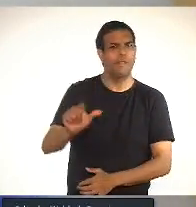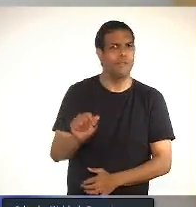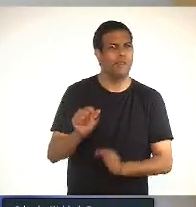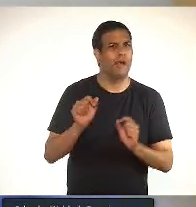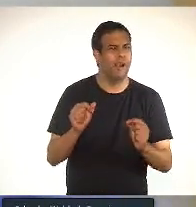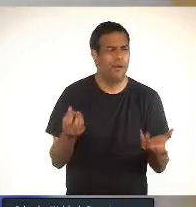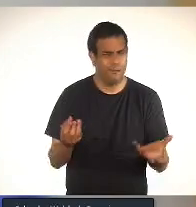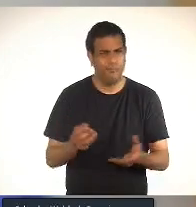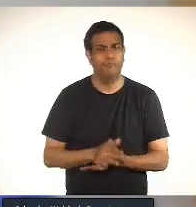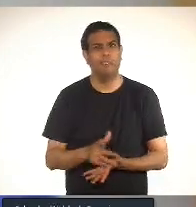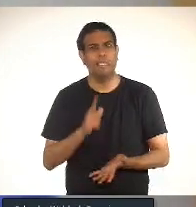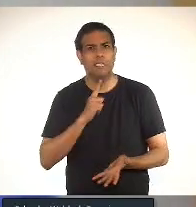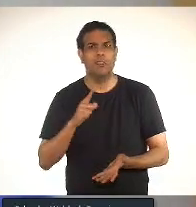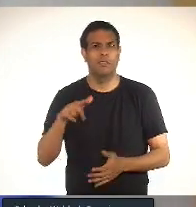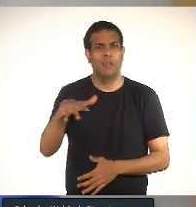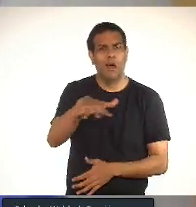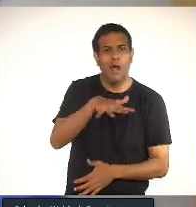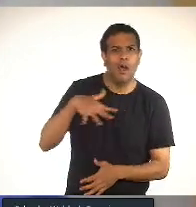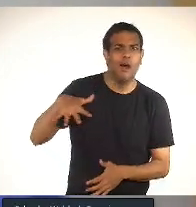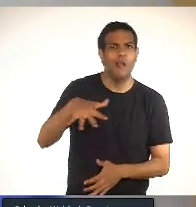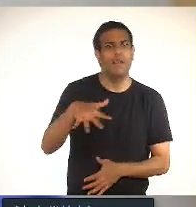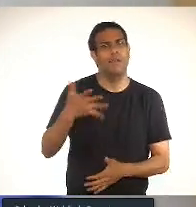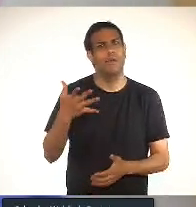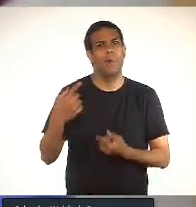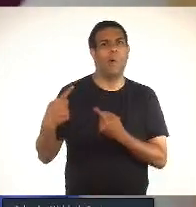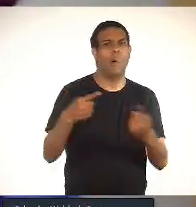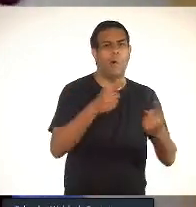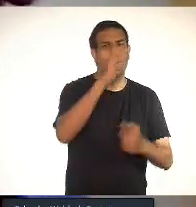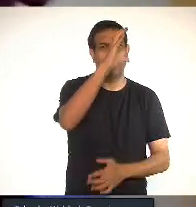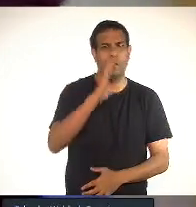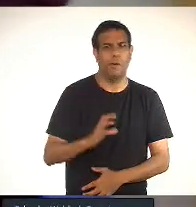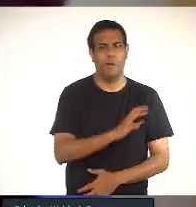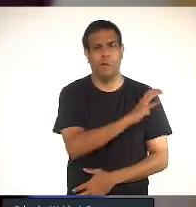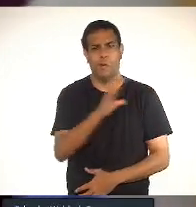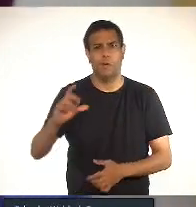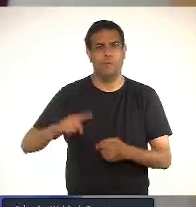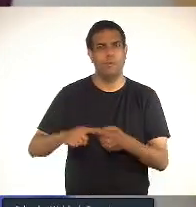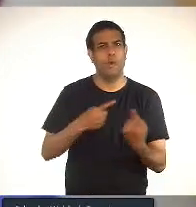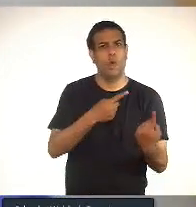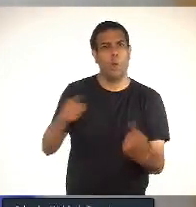intolerância que se manifeste contra o catolicismo, contra o